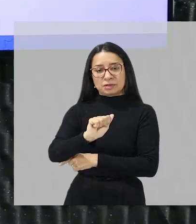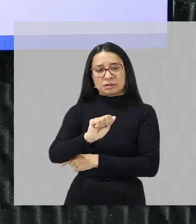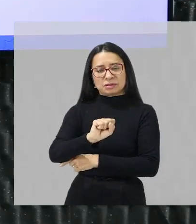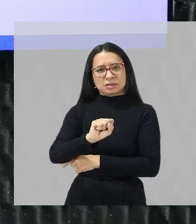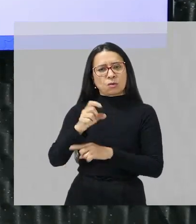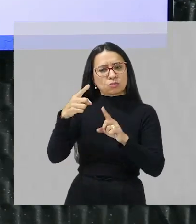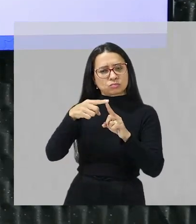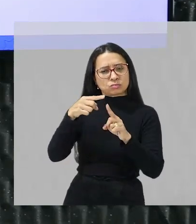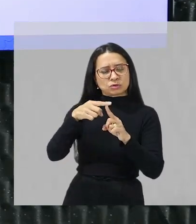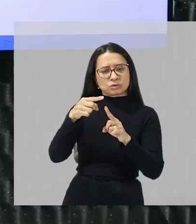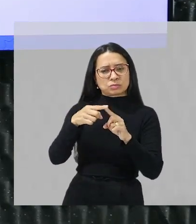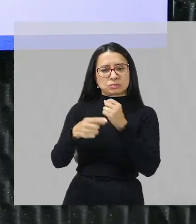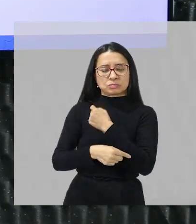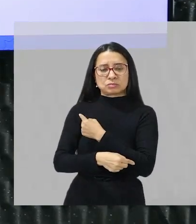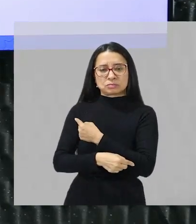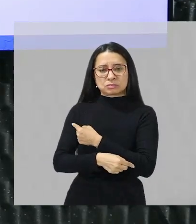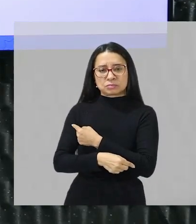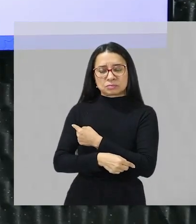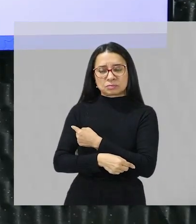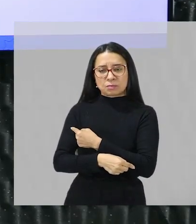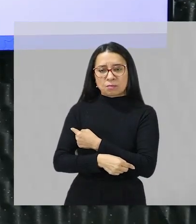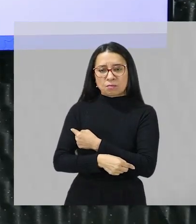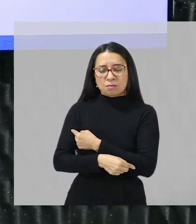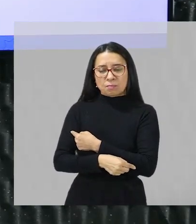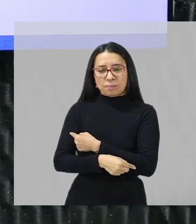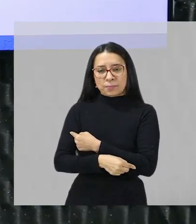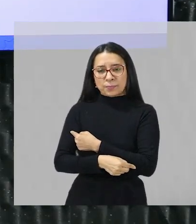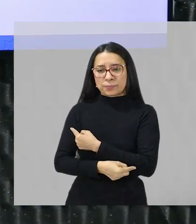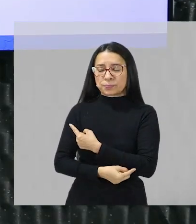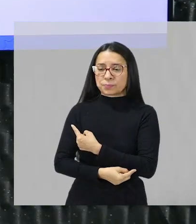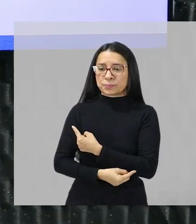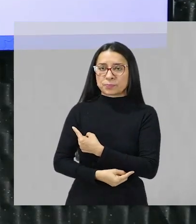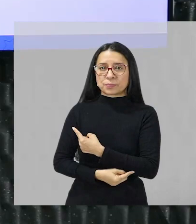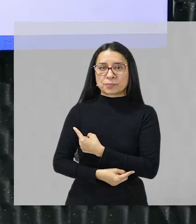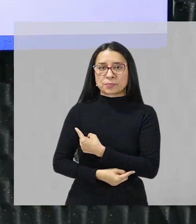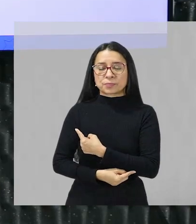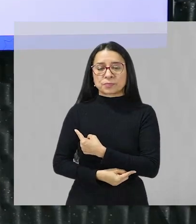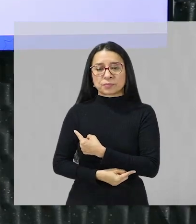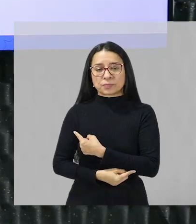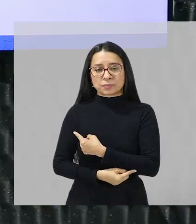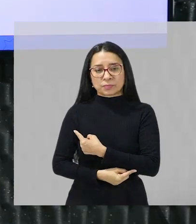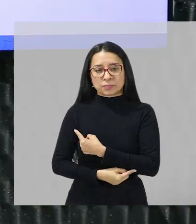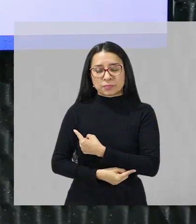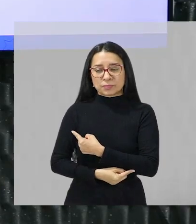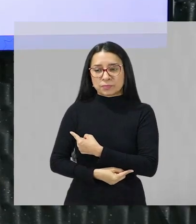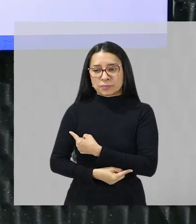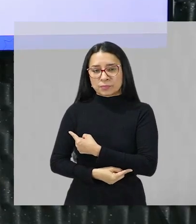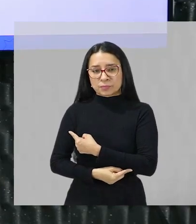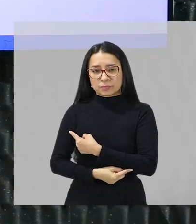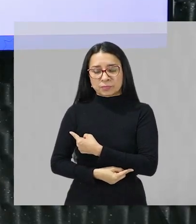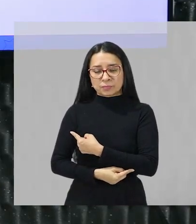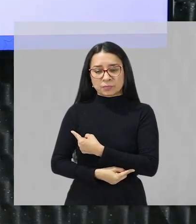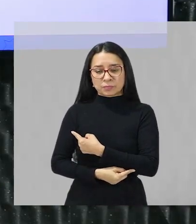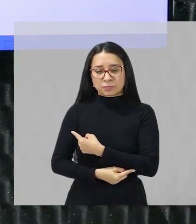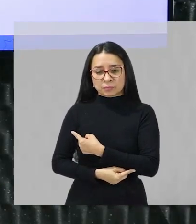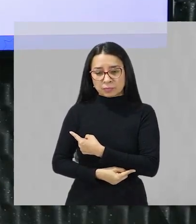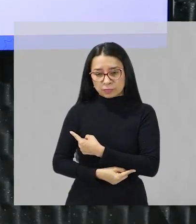estereótipo, construído socialmente, difundidos nos processos de socialização,